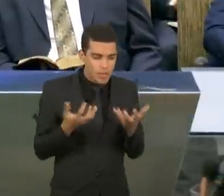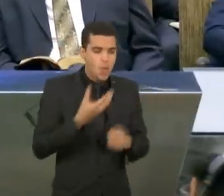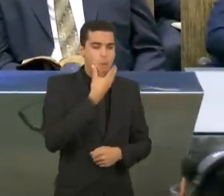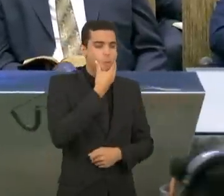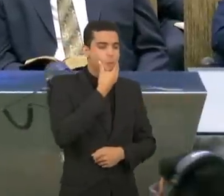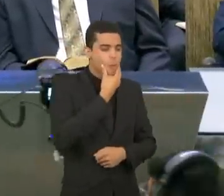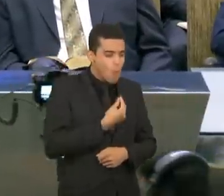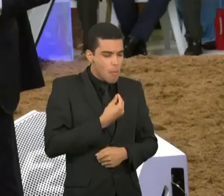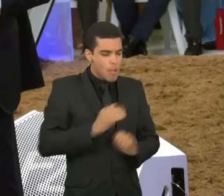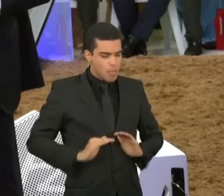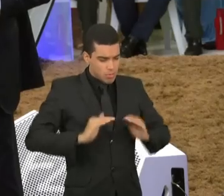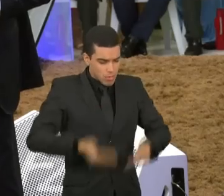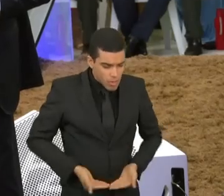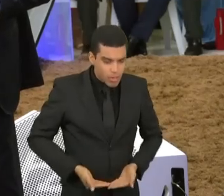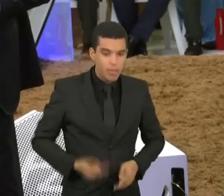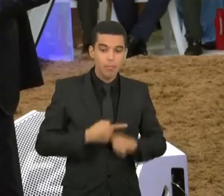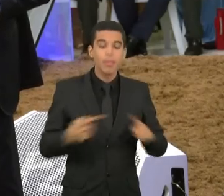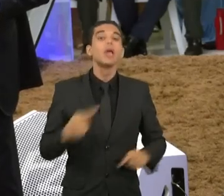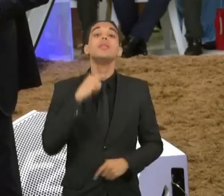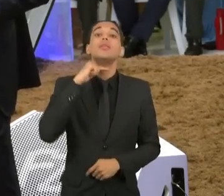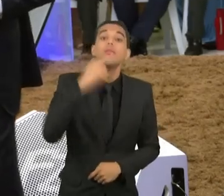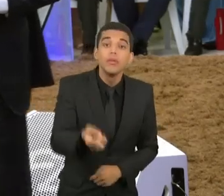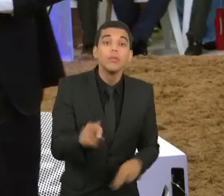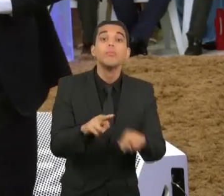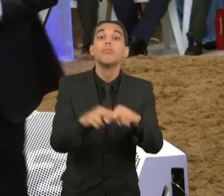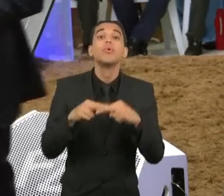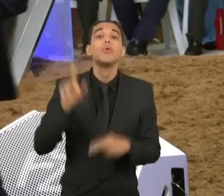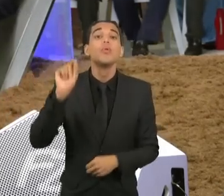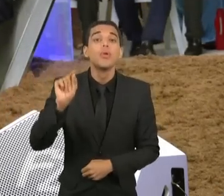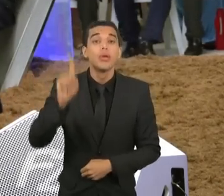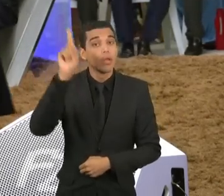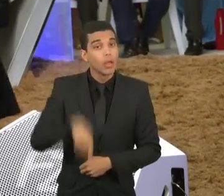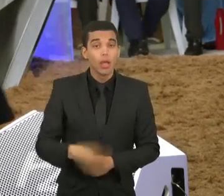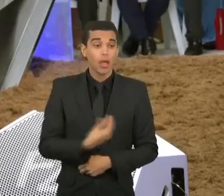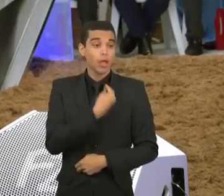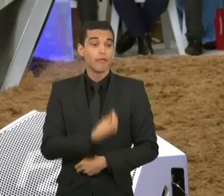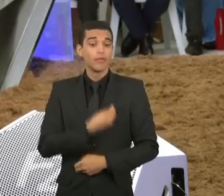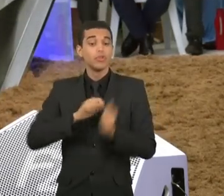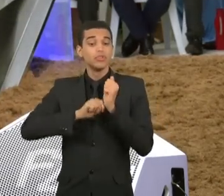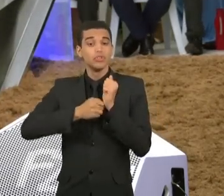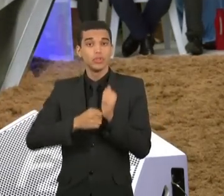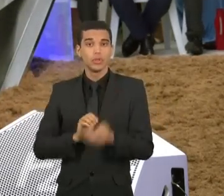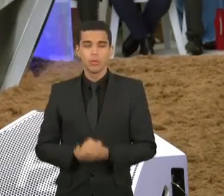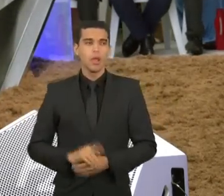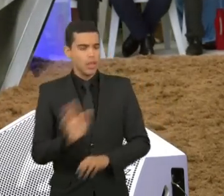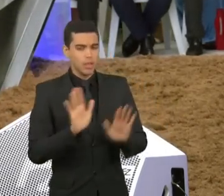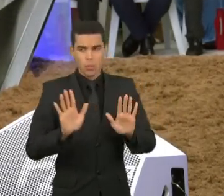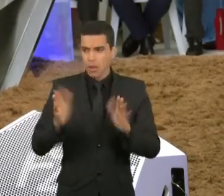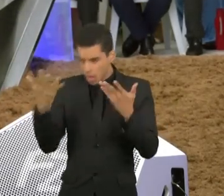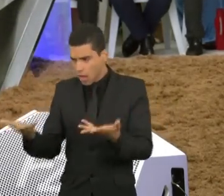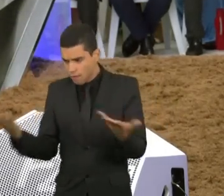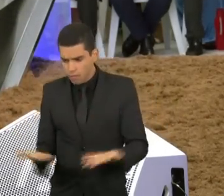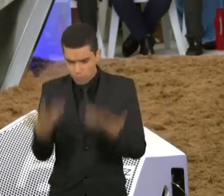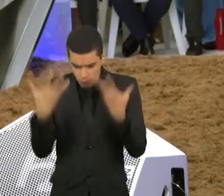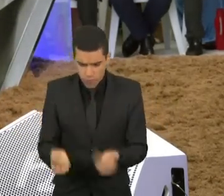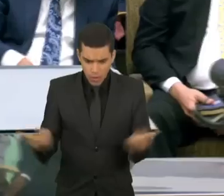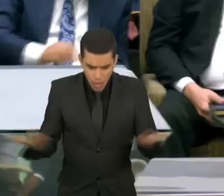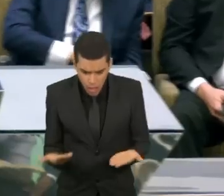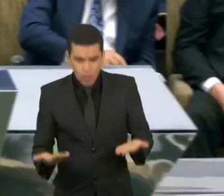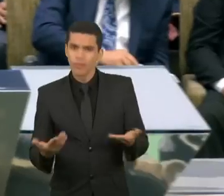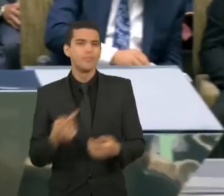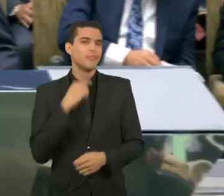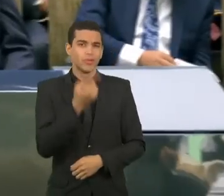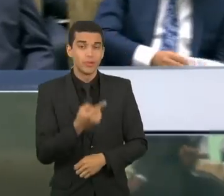consegue. Segredo da vida. Não, a gente vai fazer agora que... Não consegue. Nós vamos